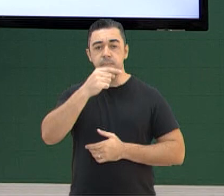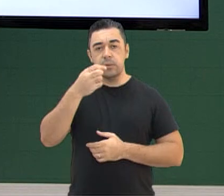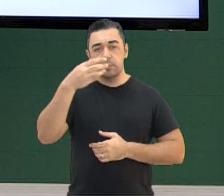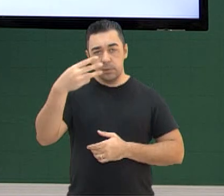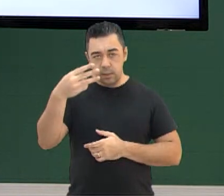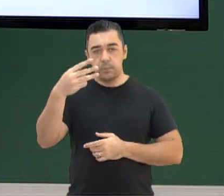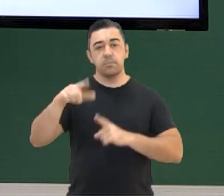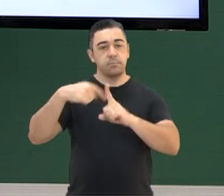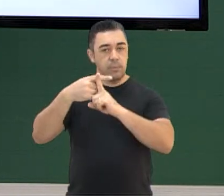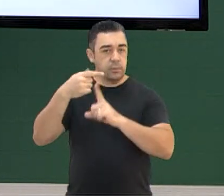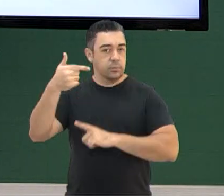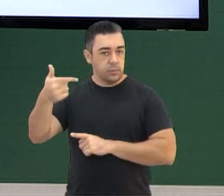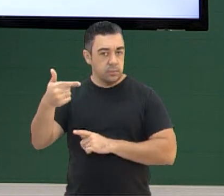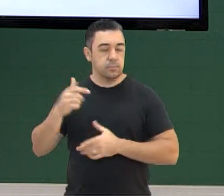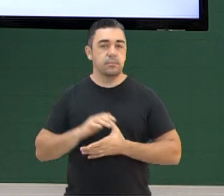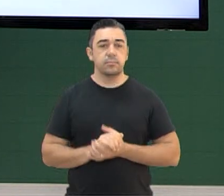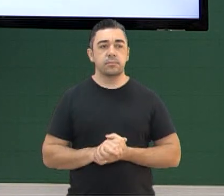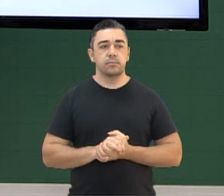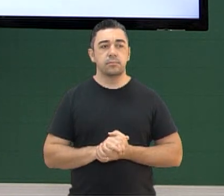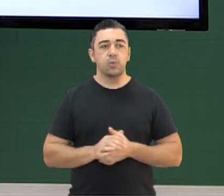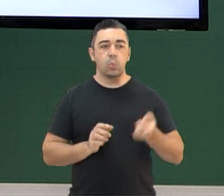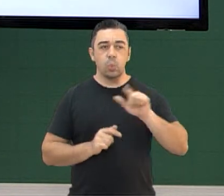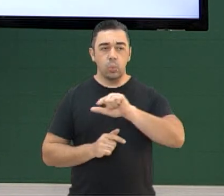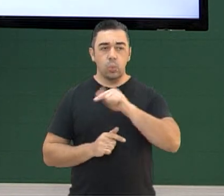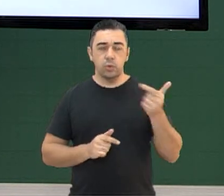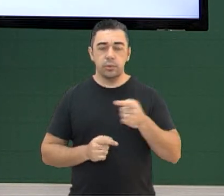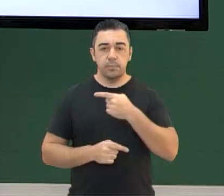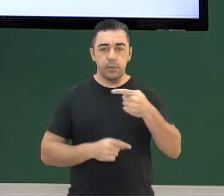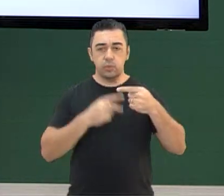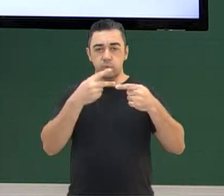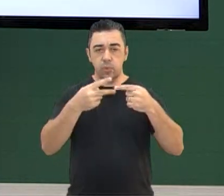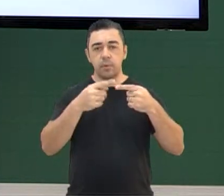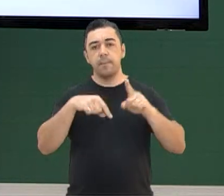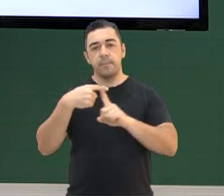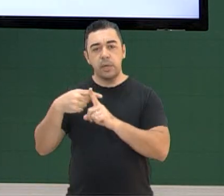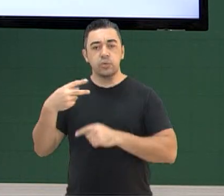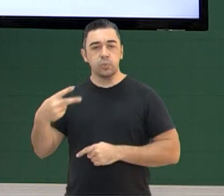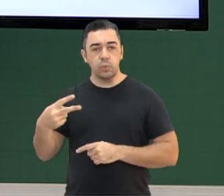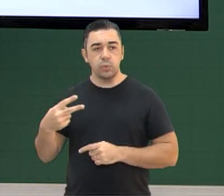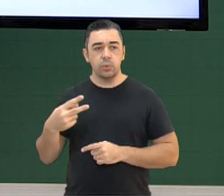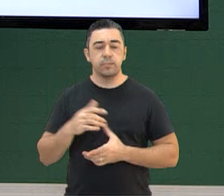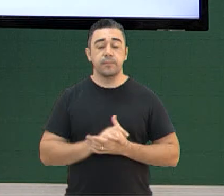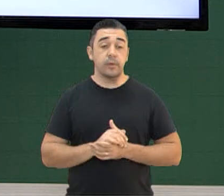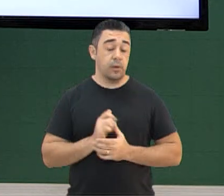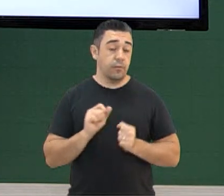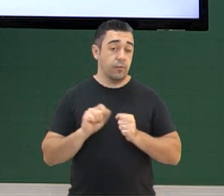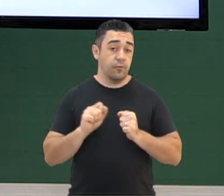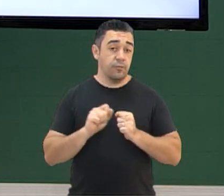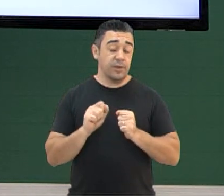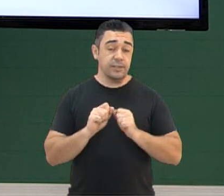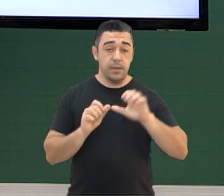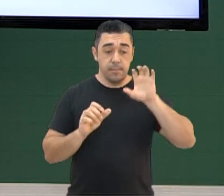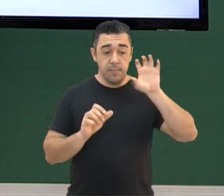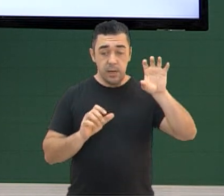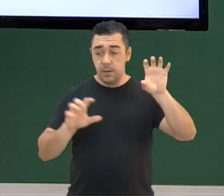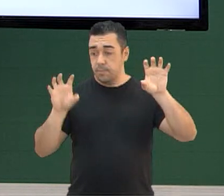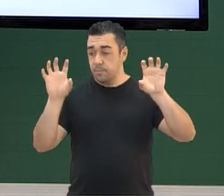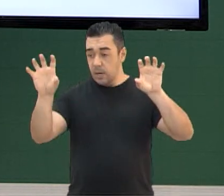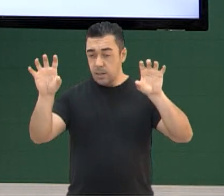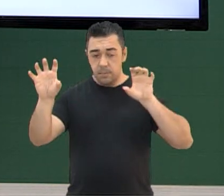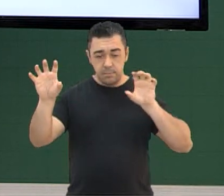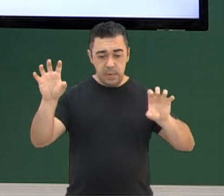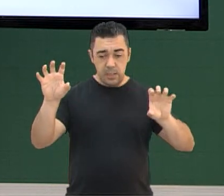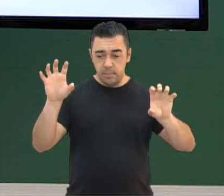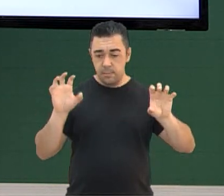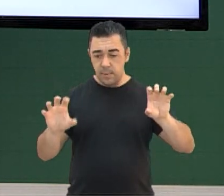3. Certo? Mais 2. E o outro, menos 2 mais 2. Então, eu vou somar elemento da posição,